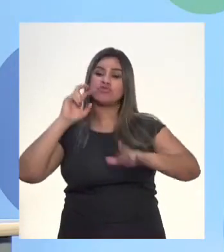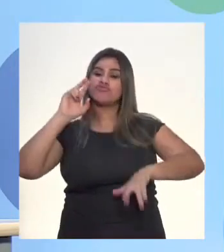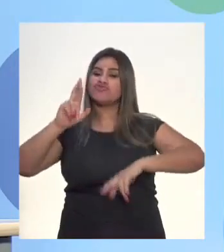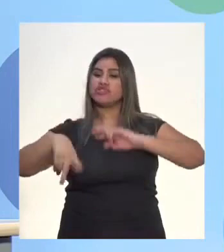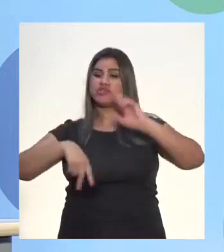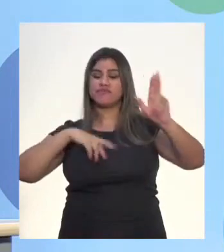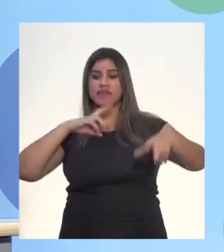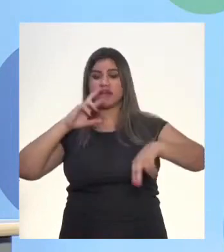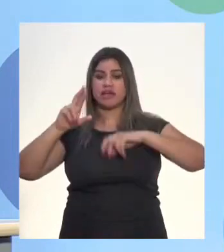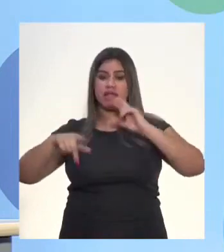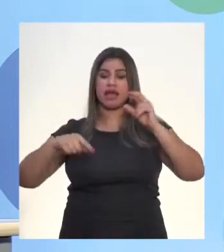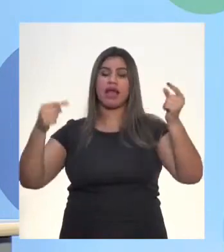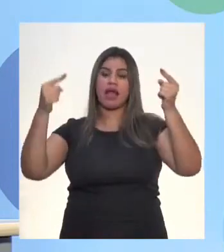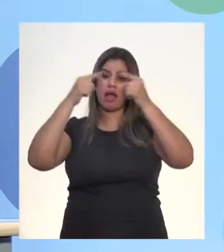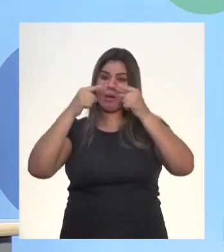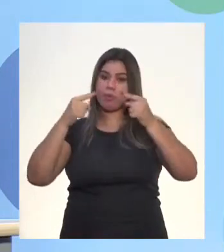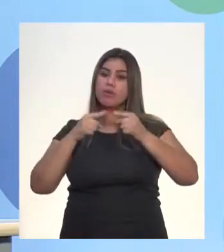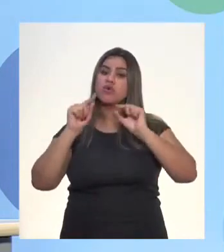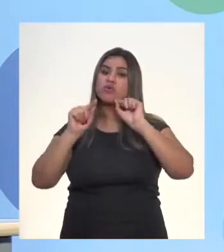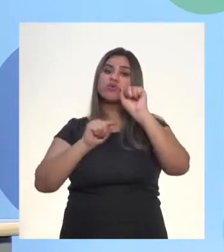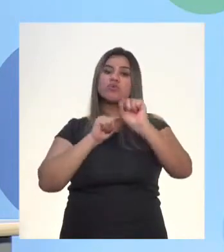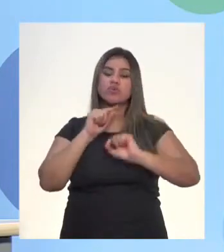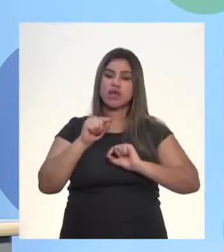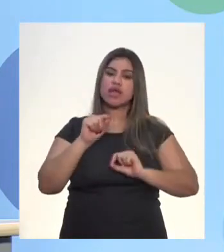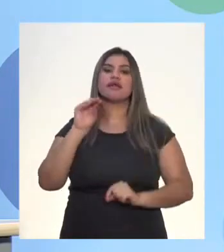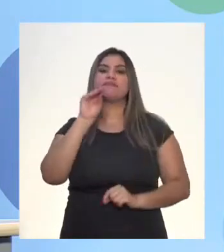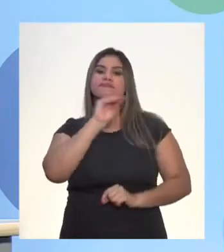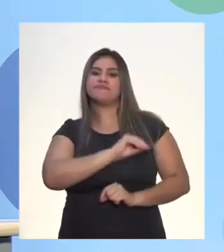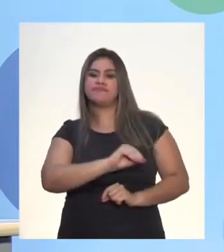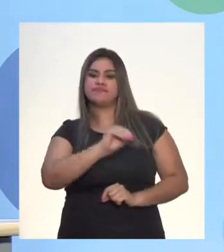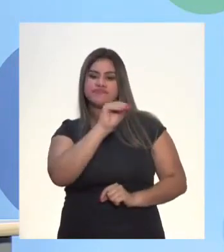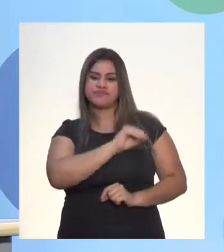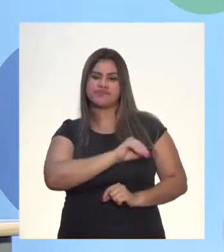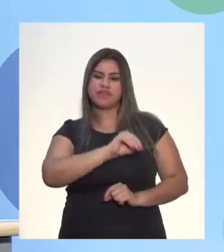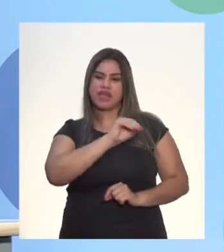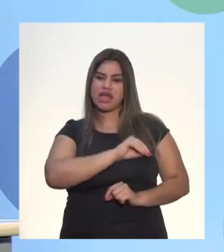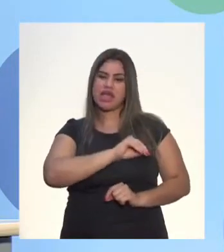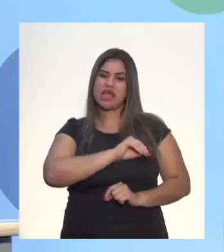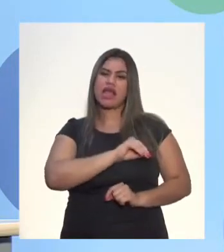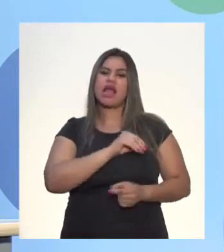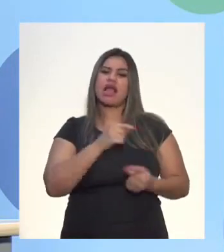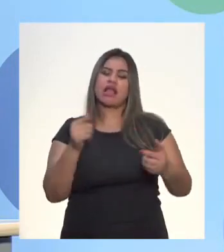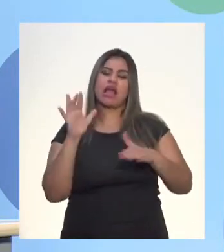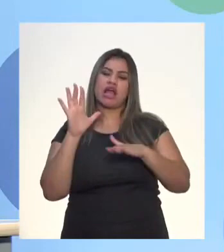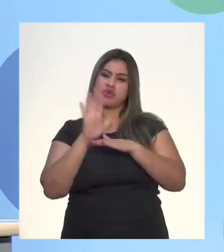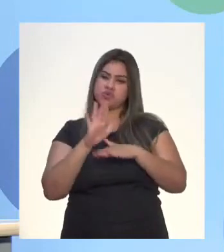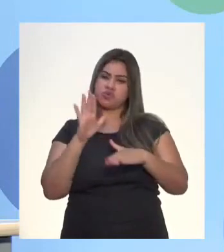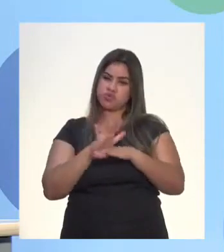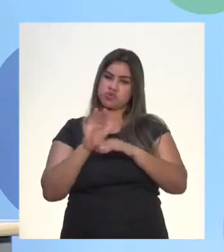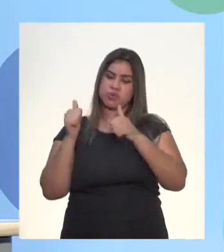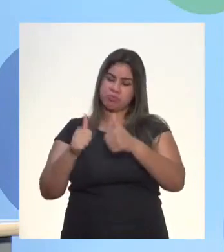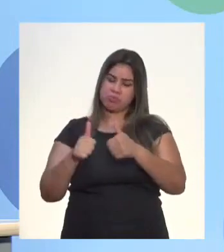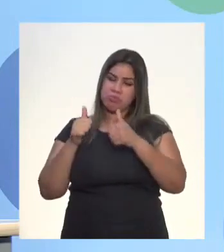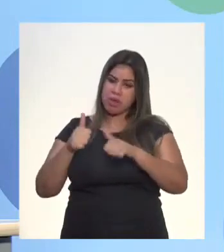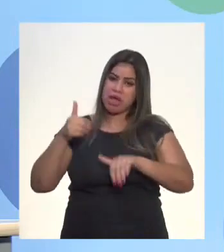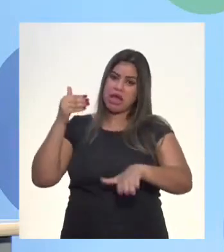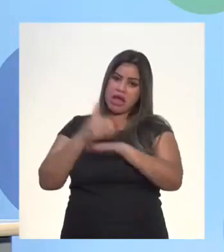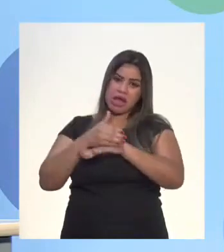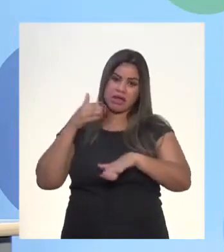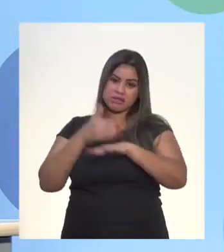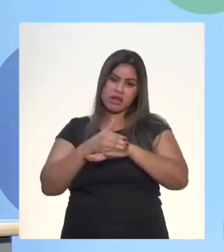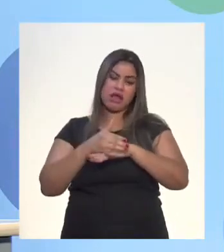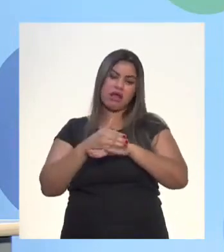existem entre aqueles que têm uma determinada renda, que promove situações de dignidade, de acessos a bens